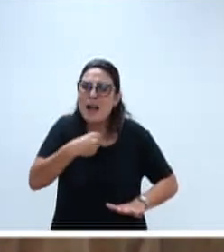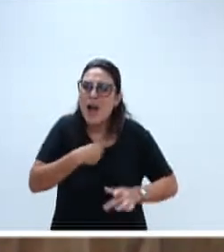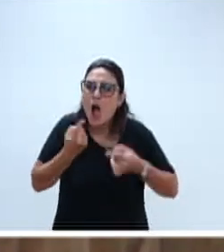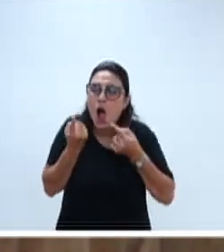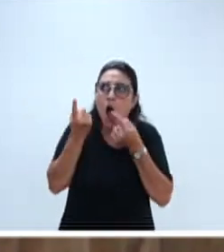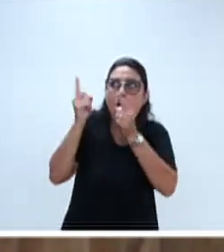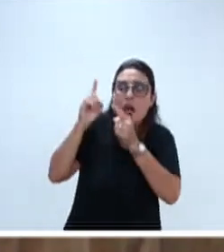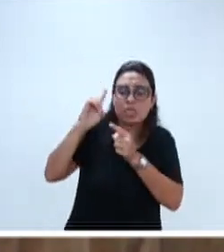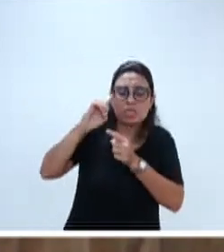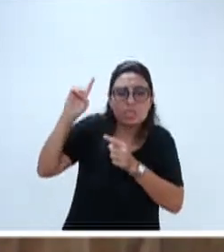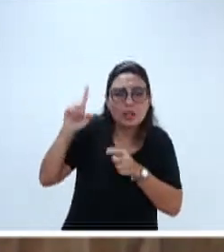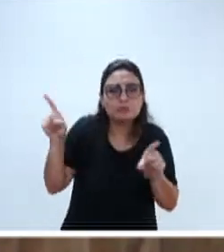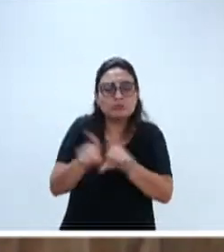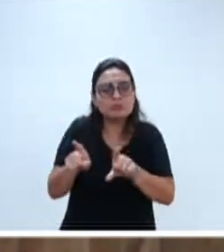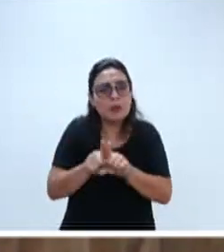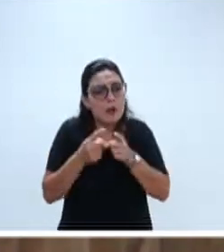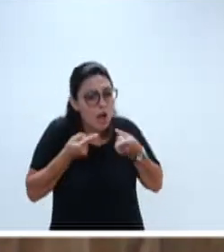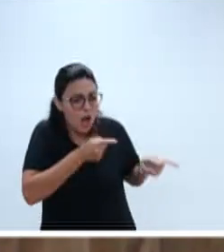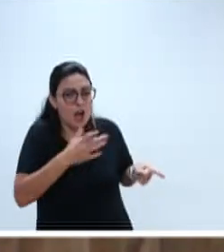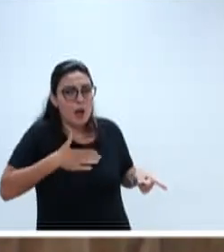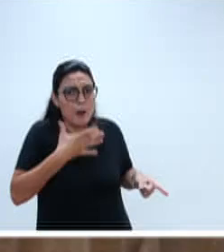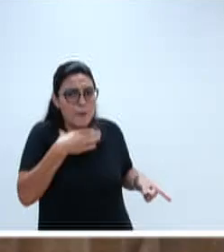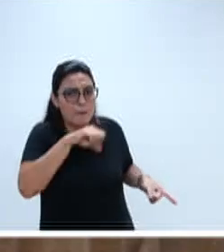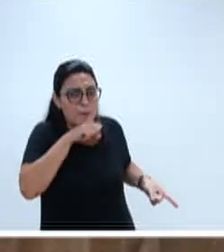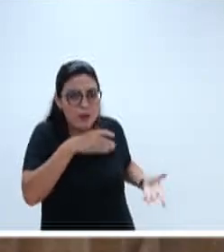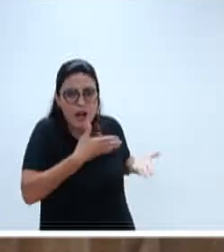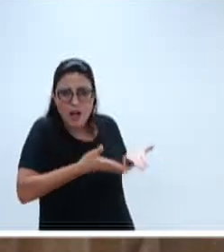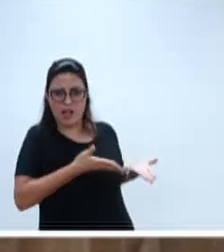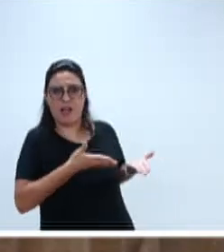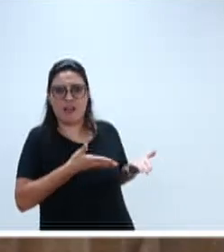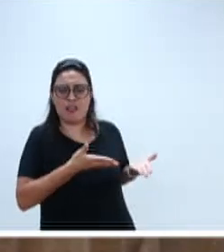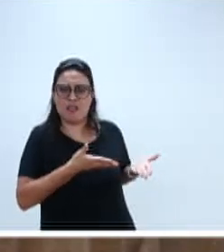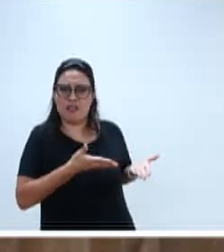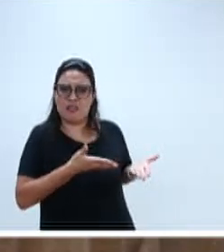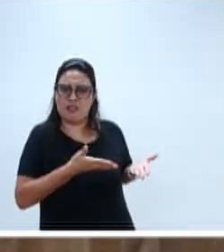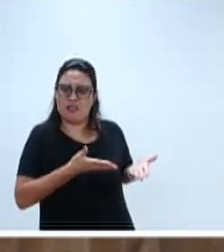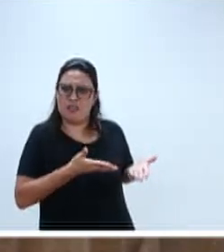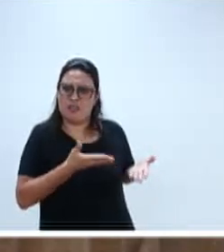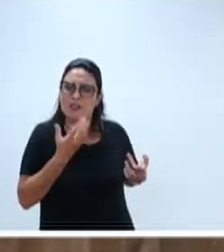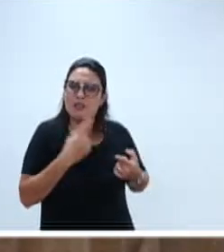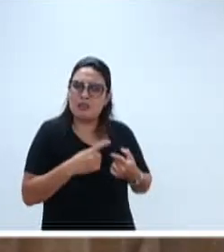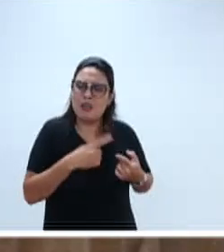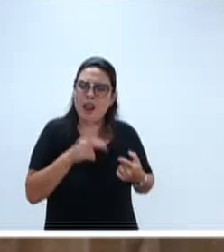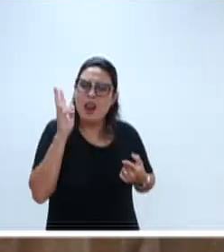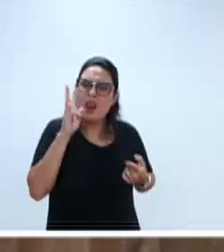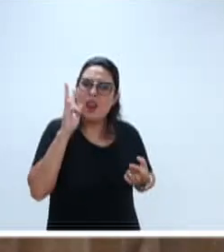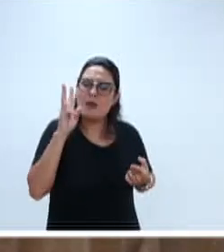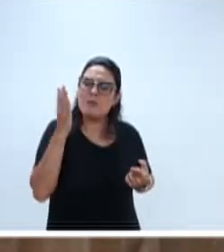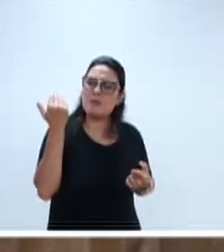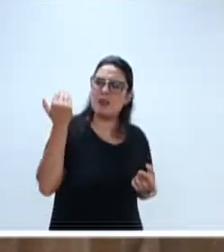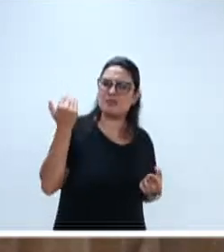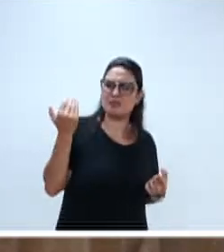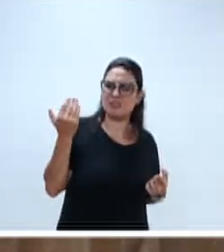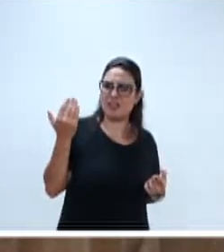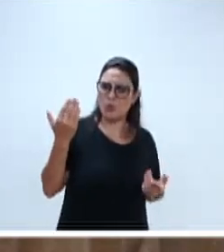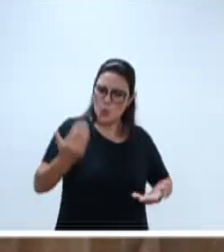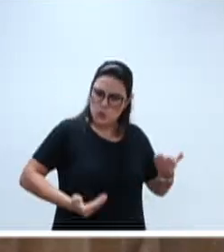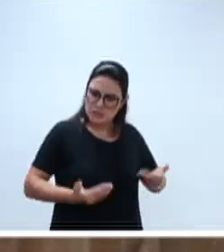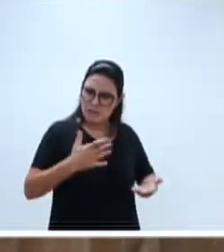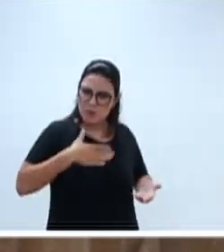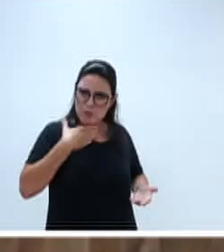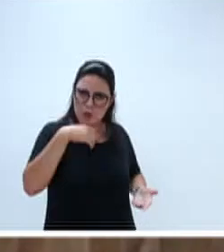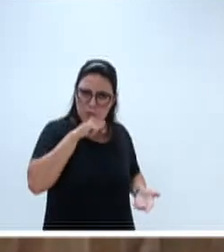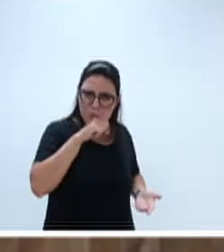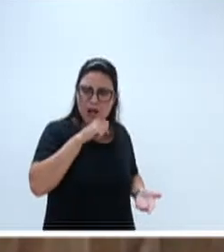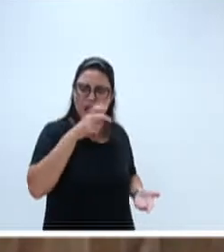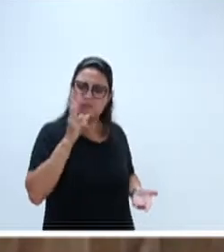contra o meu pai. Eu vou voltar, porque nenhum dos empregados do meu pai vive a vida que eu estou vivendo. E esse moço